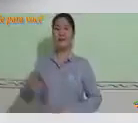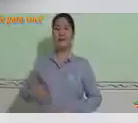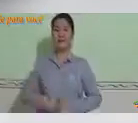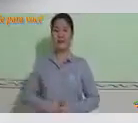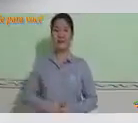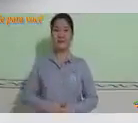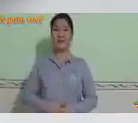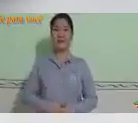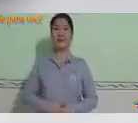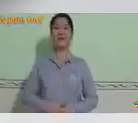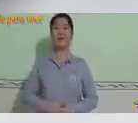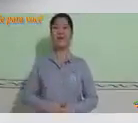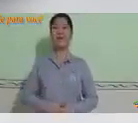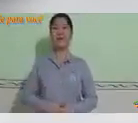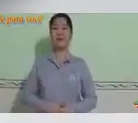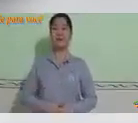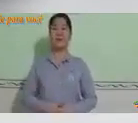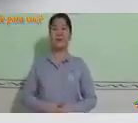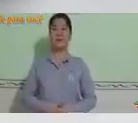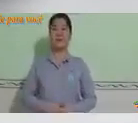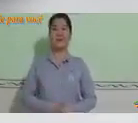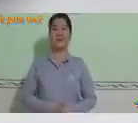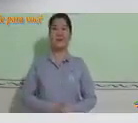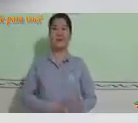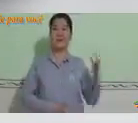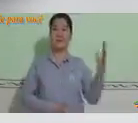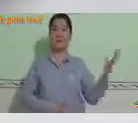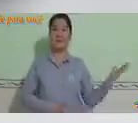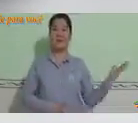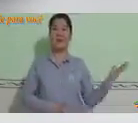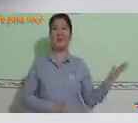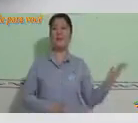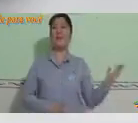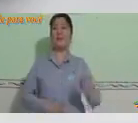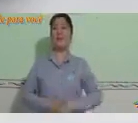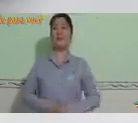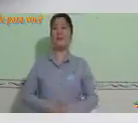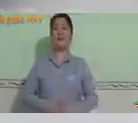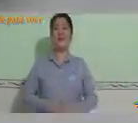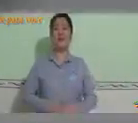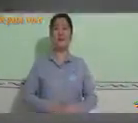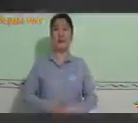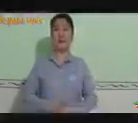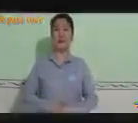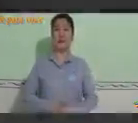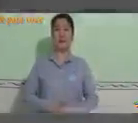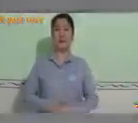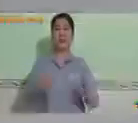imunológico, melhorar a força e a resistência muscular, fortalecer os ossos e as